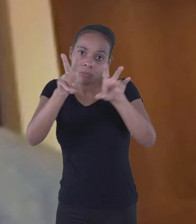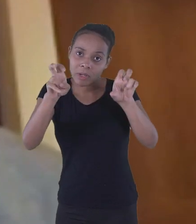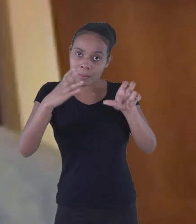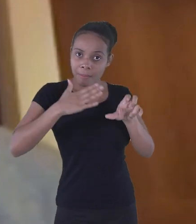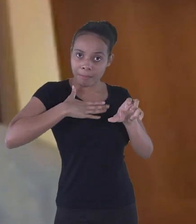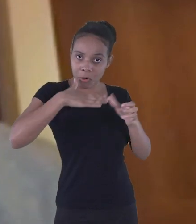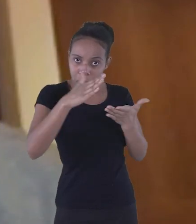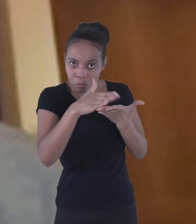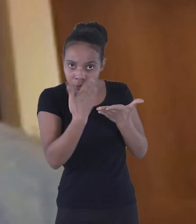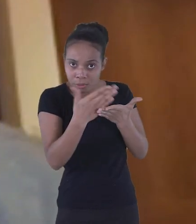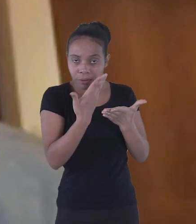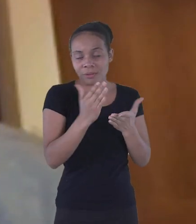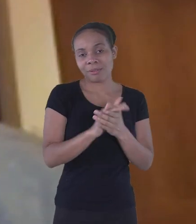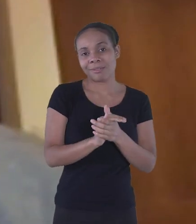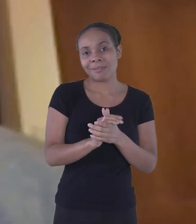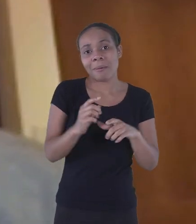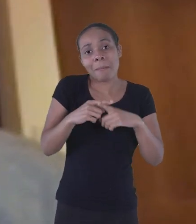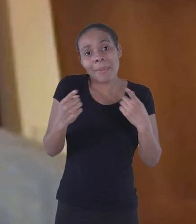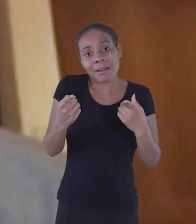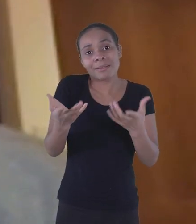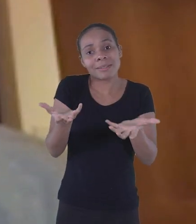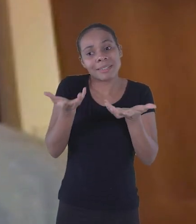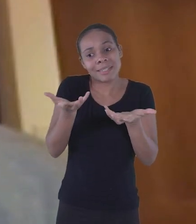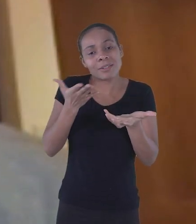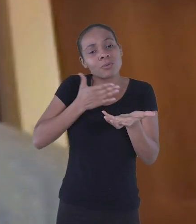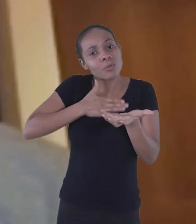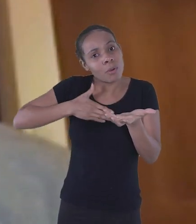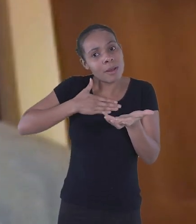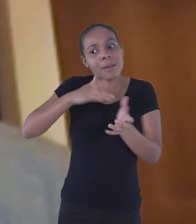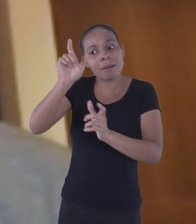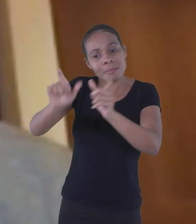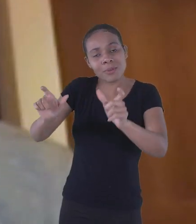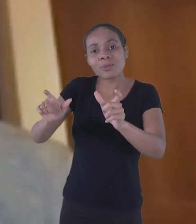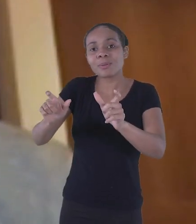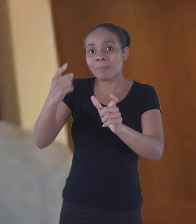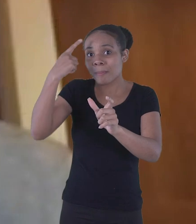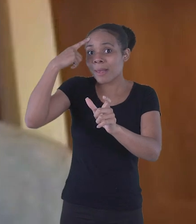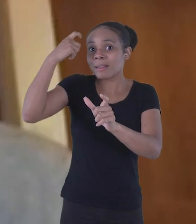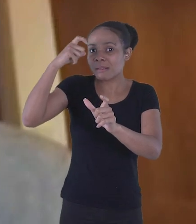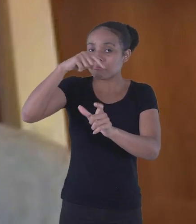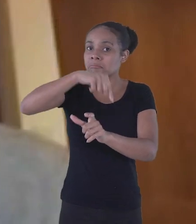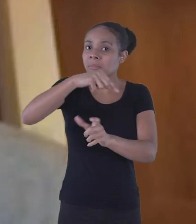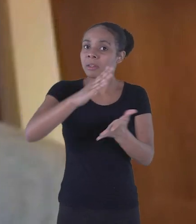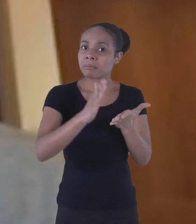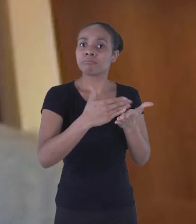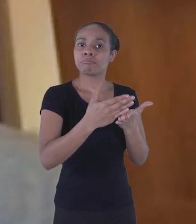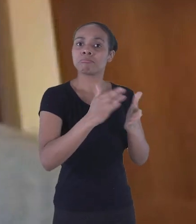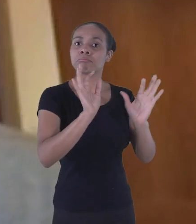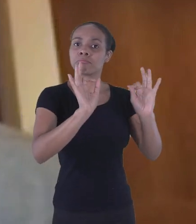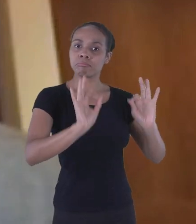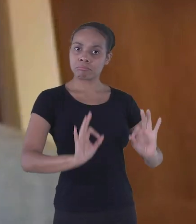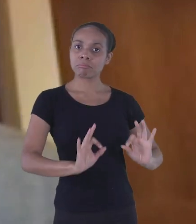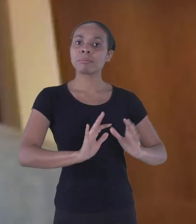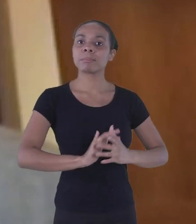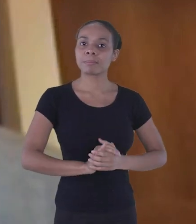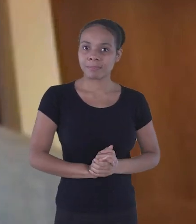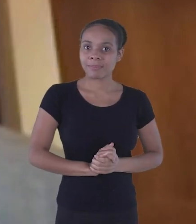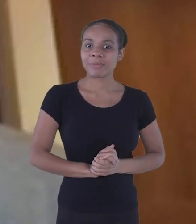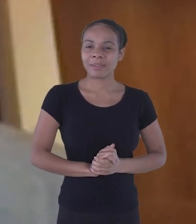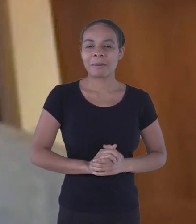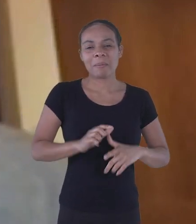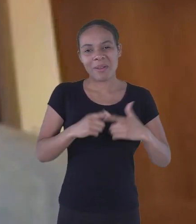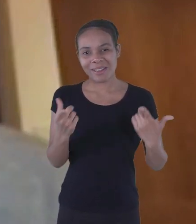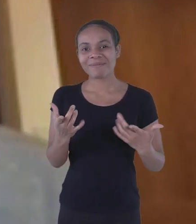eu gostaria que as pessoas achassem que tem. No entanto, eu acho que as qualidades